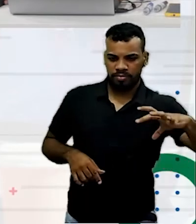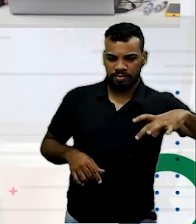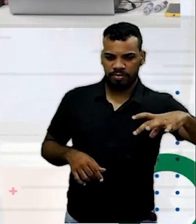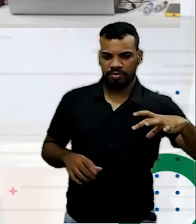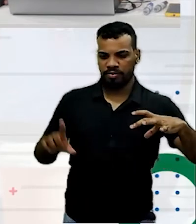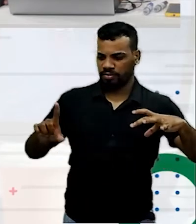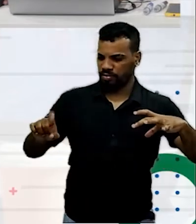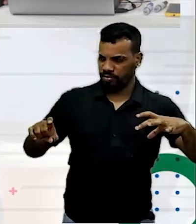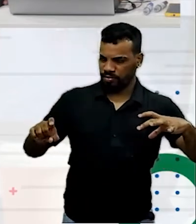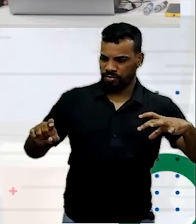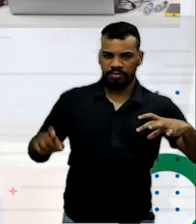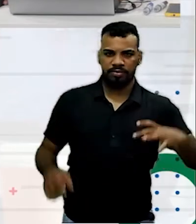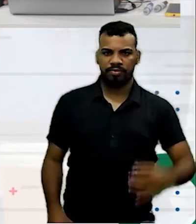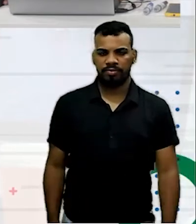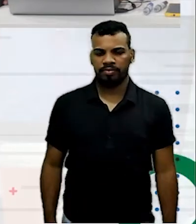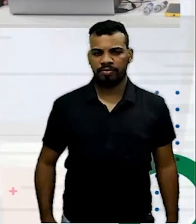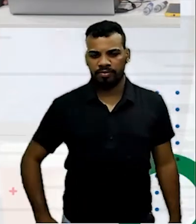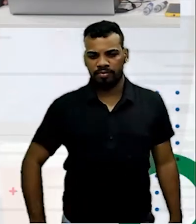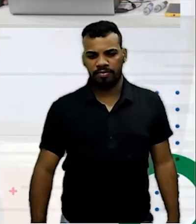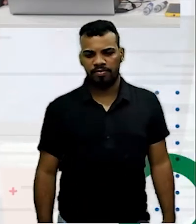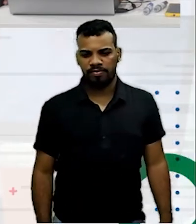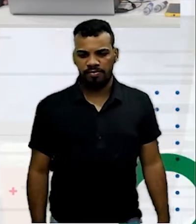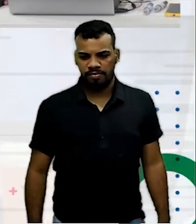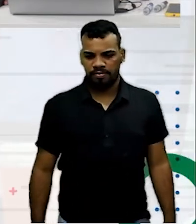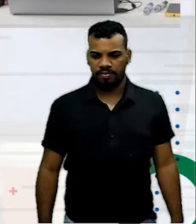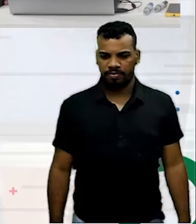Para aproximar, para afastar.